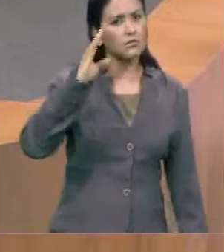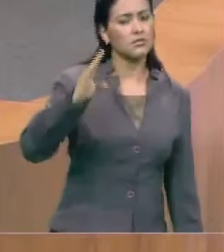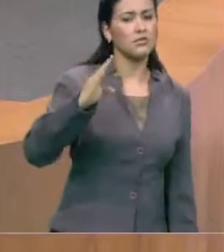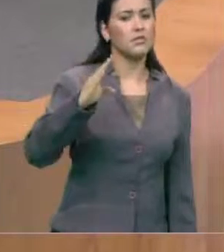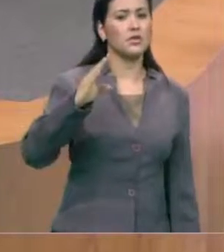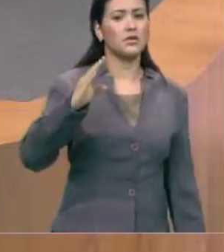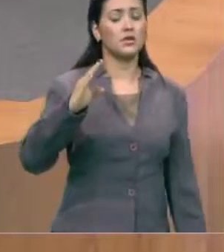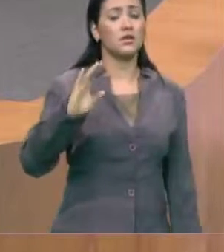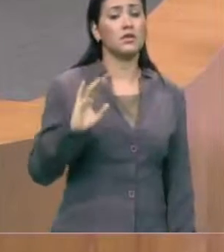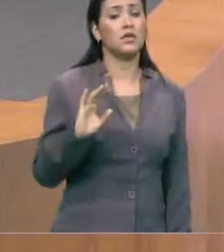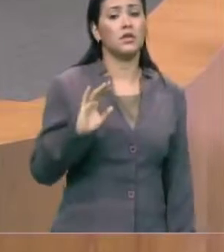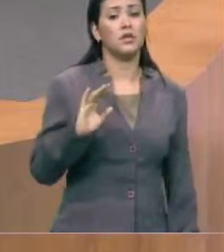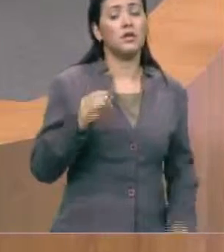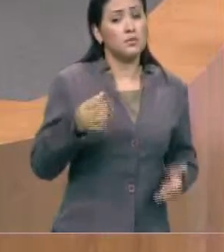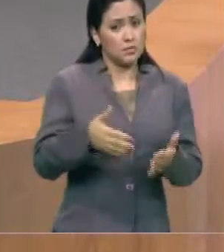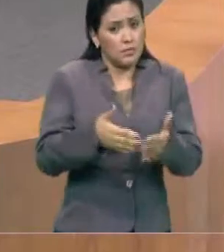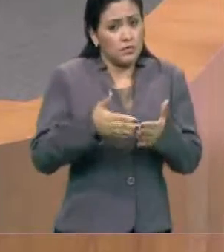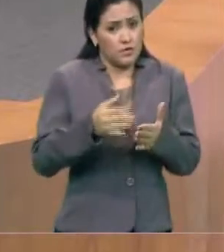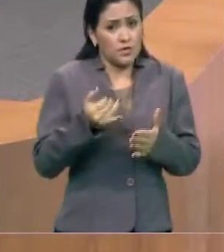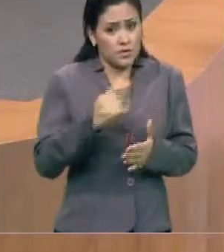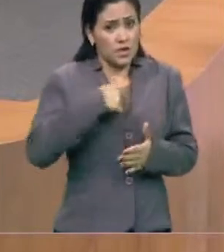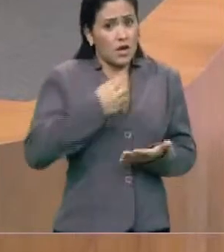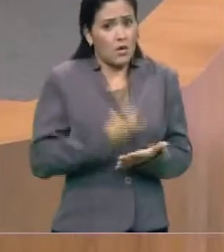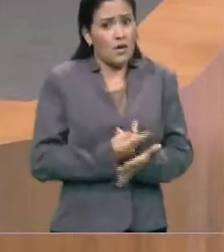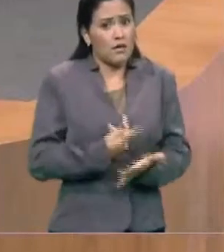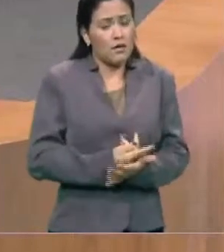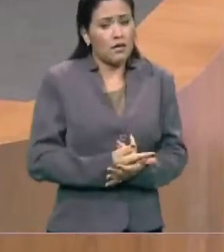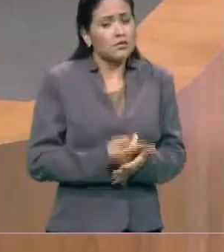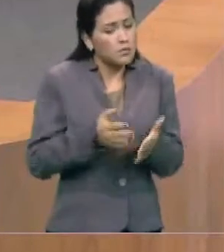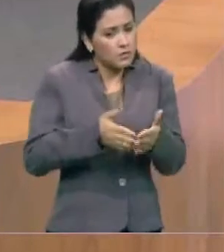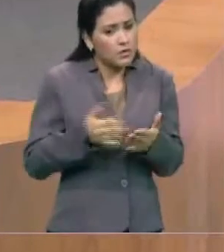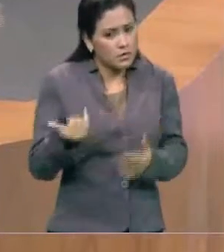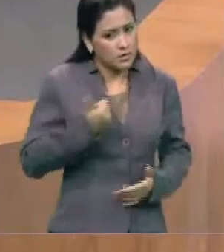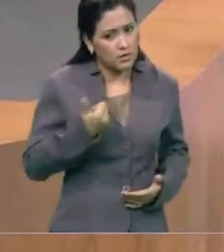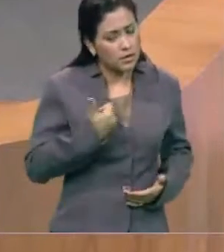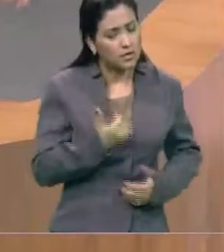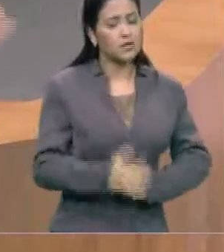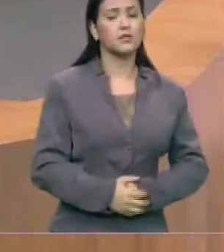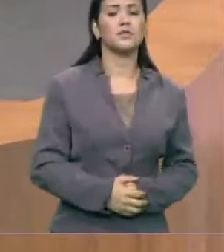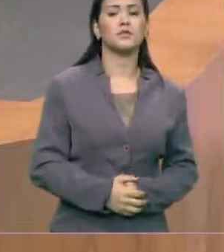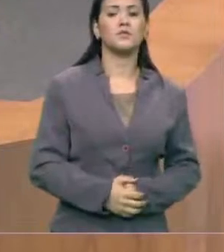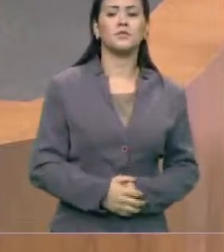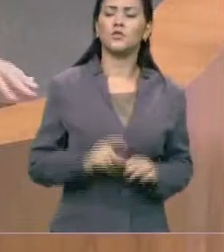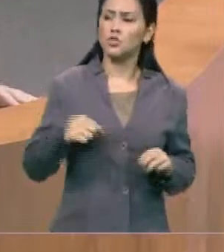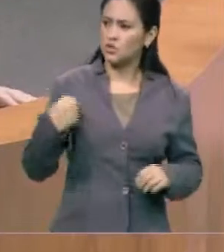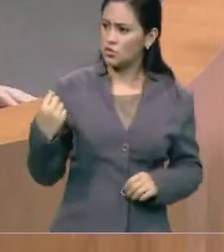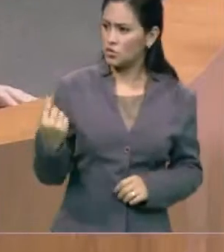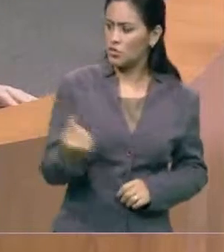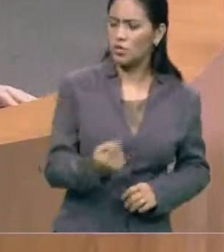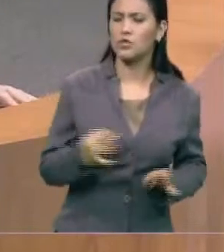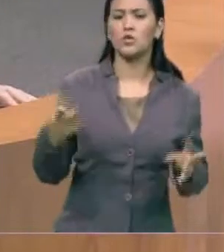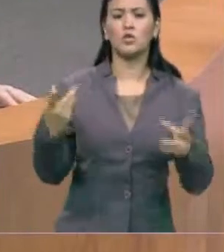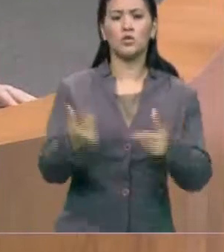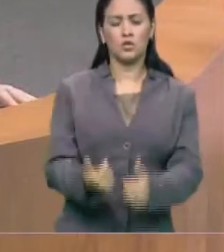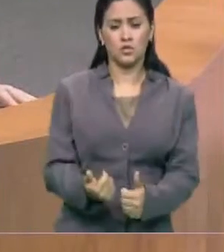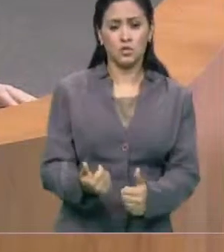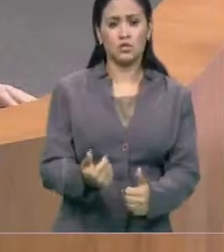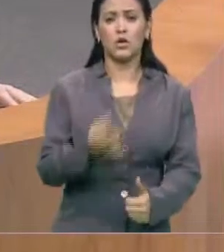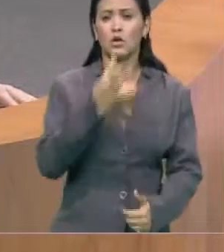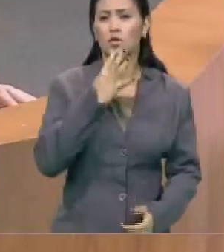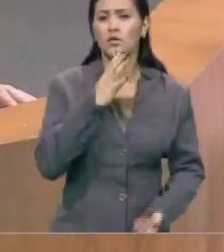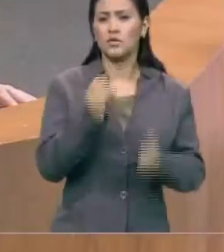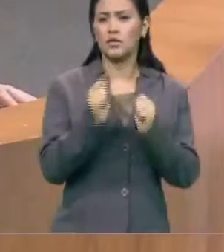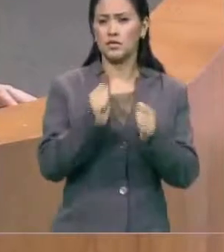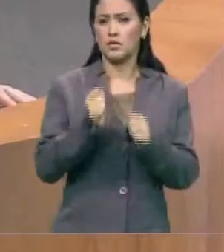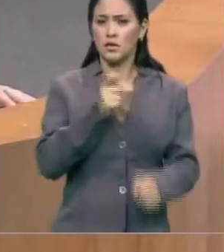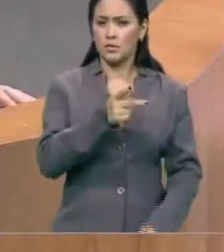eu peço que Vossa Excelência me corrija. Em que momento, até porque todos nós sabemos, quem tem o mínimo de noção de administração